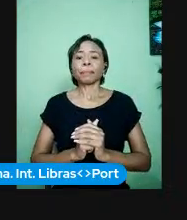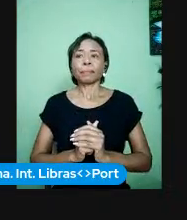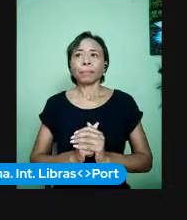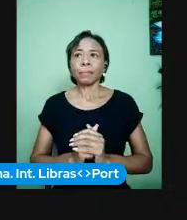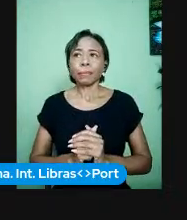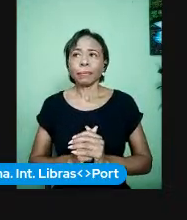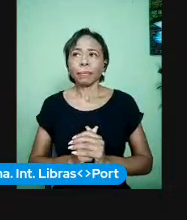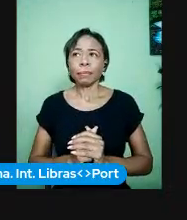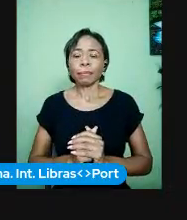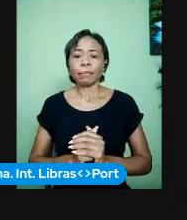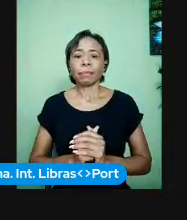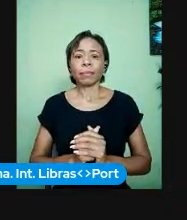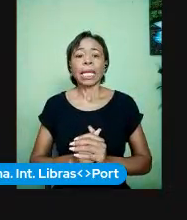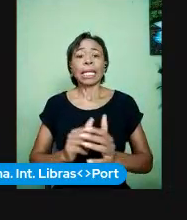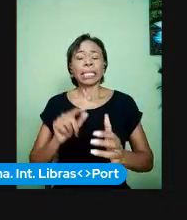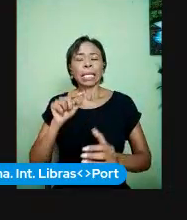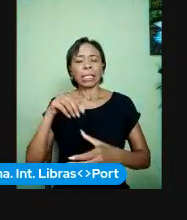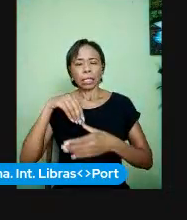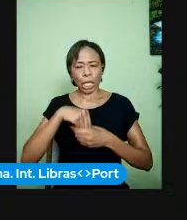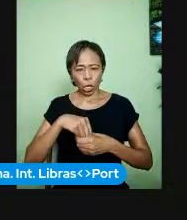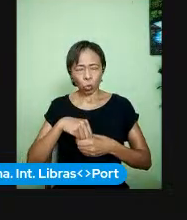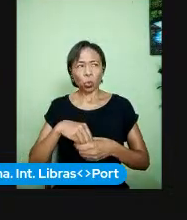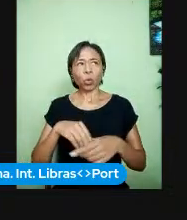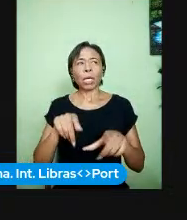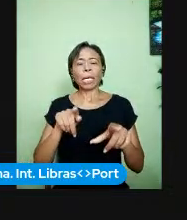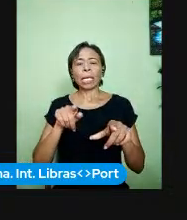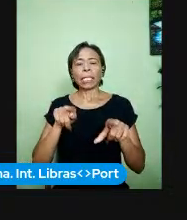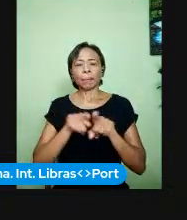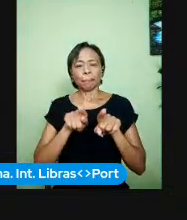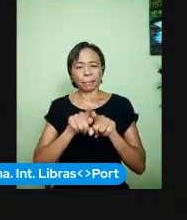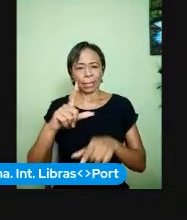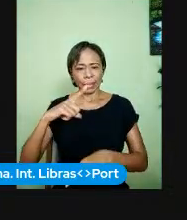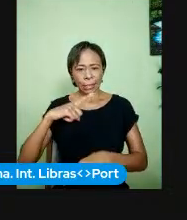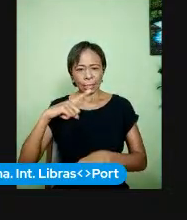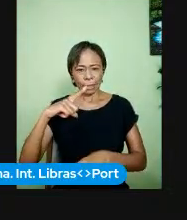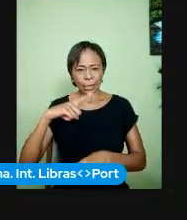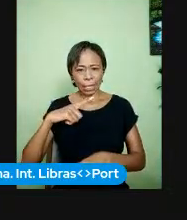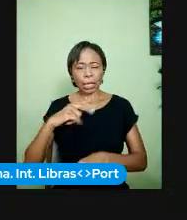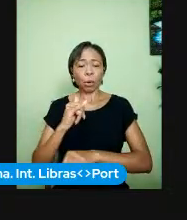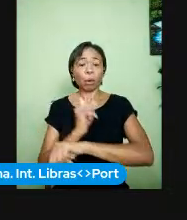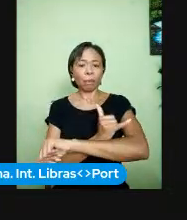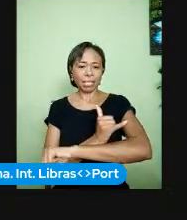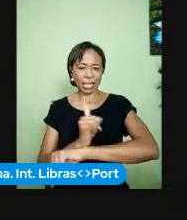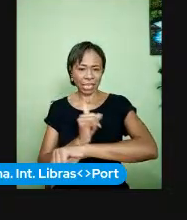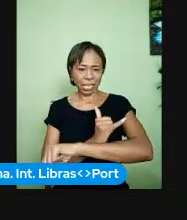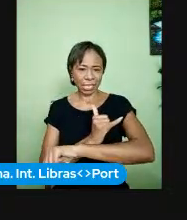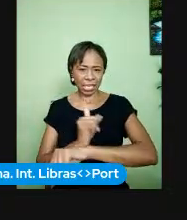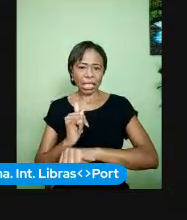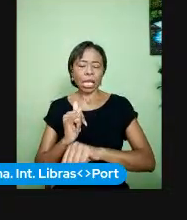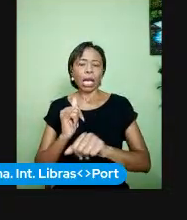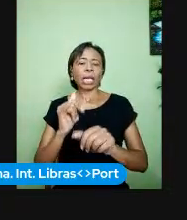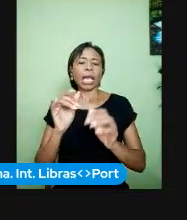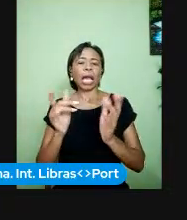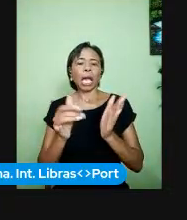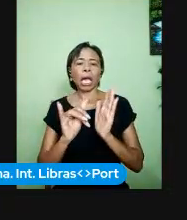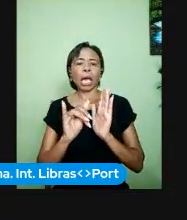da Secretaria de Desenvolvimento, nós temos uma ferramenta aqui que é aberta, é um chamamento aberto, que chama